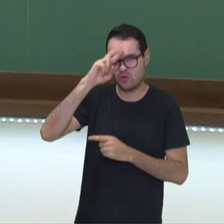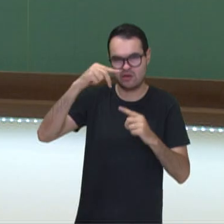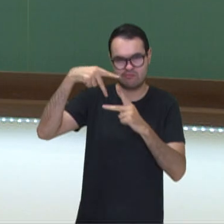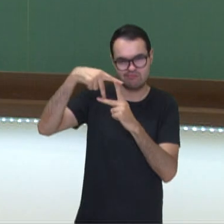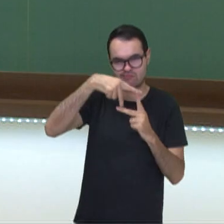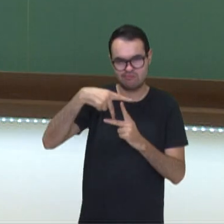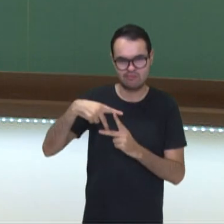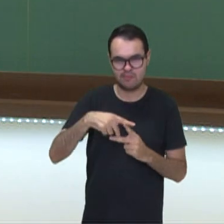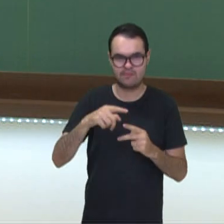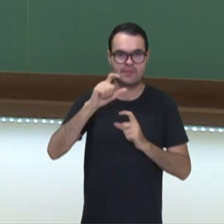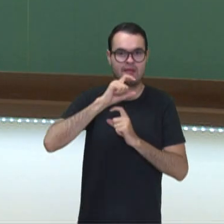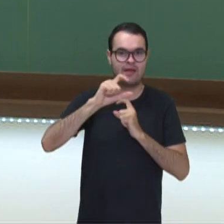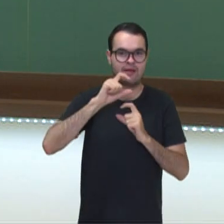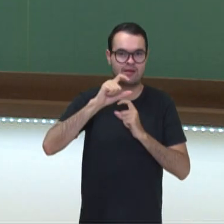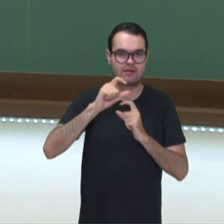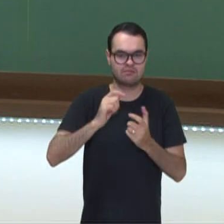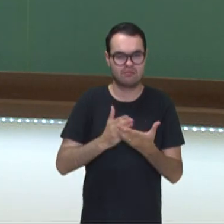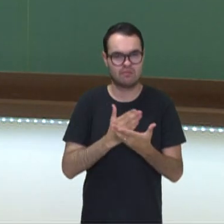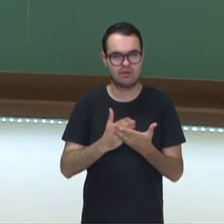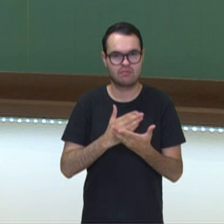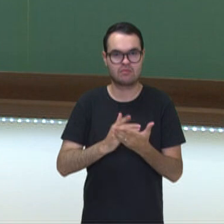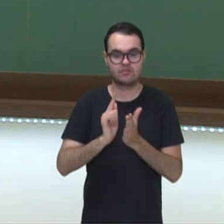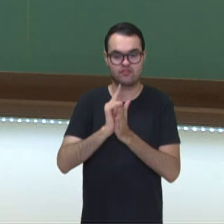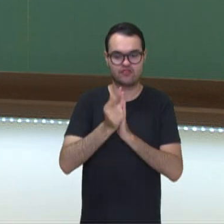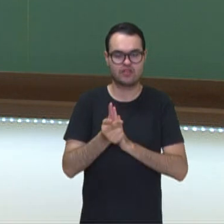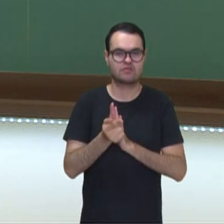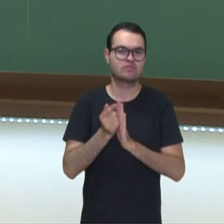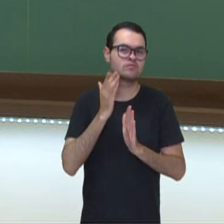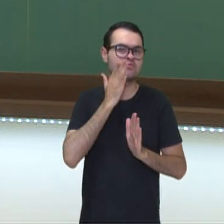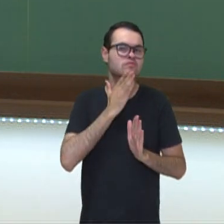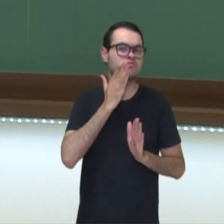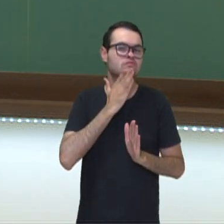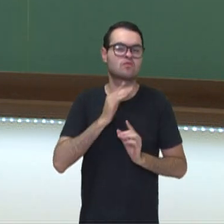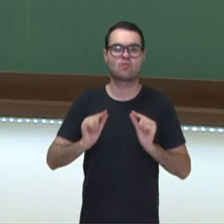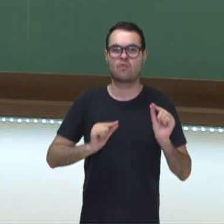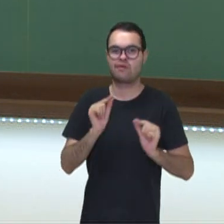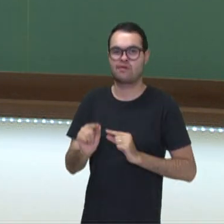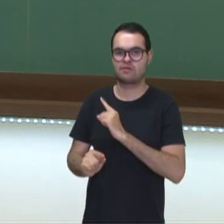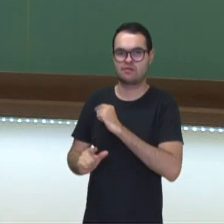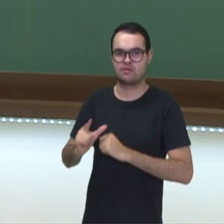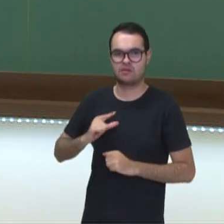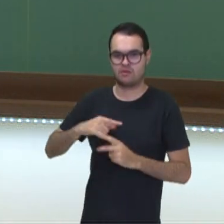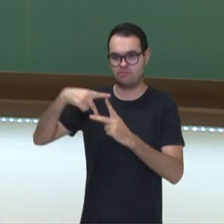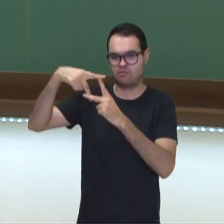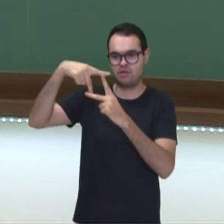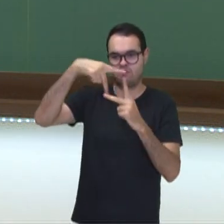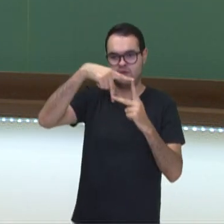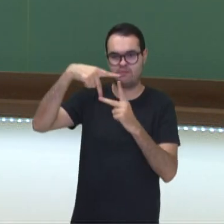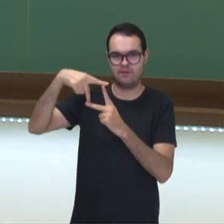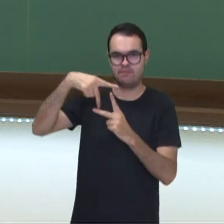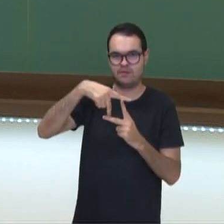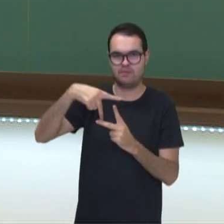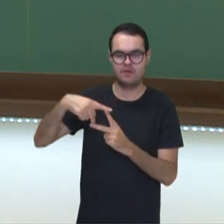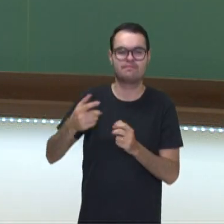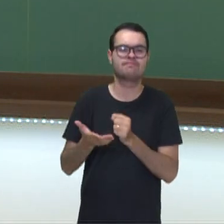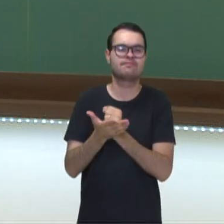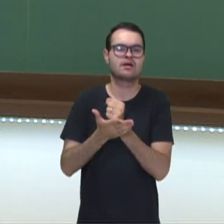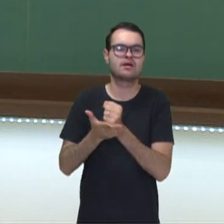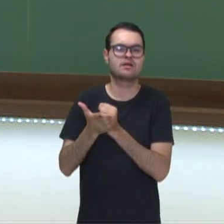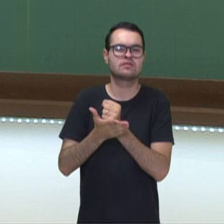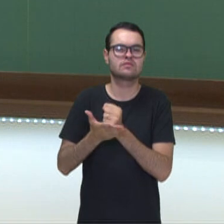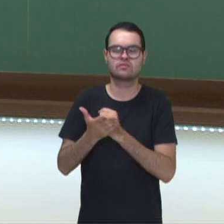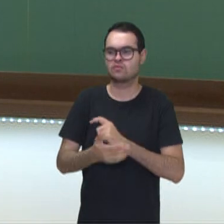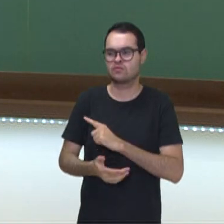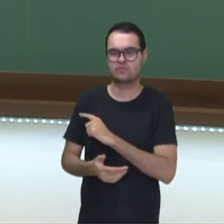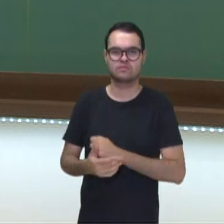constituinte elementar, enquanto gênero do discurso, são os quadros ou quadrinhos, né? Este é o elemento básico de toda história em